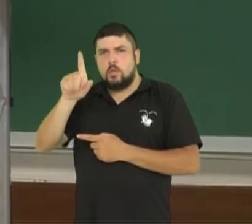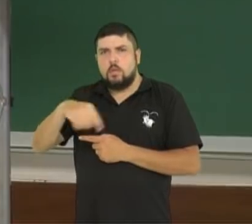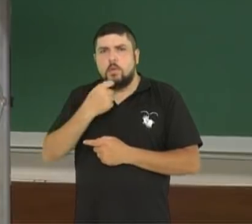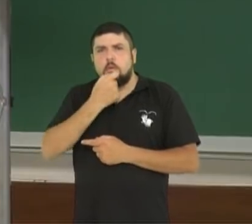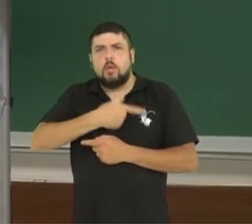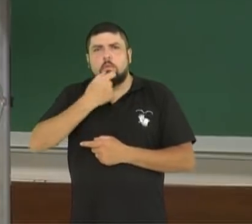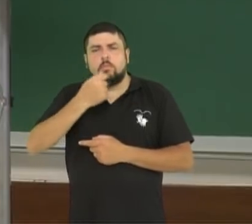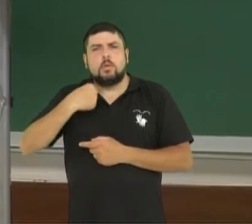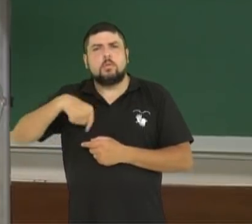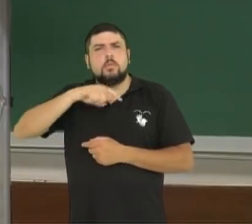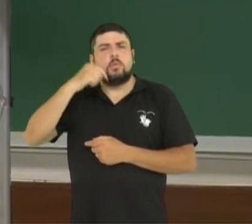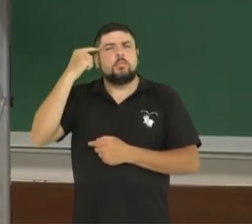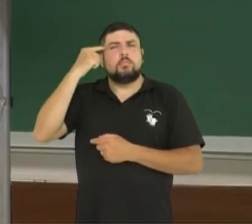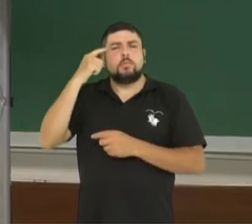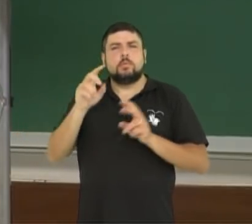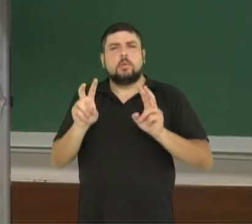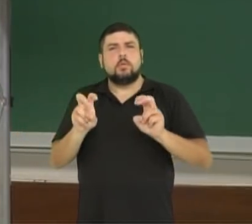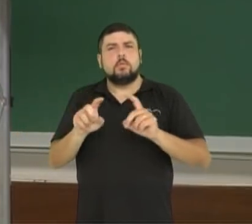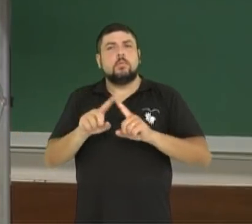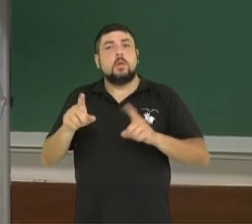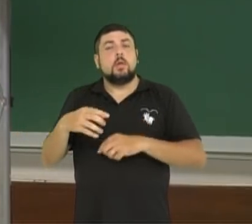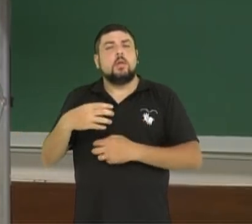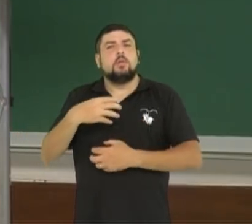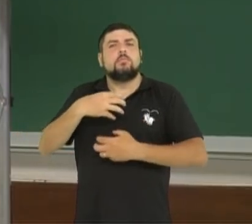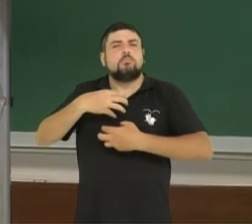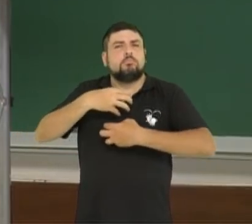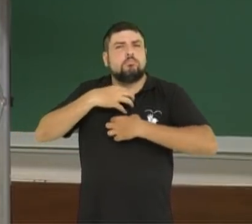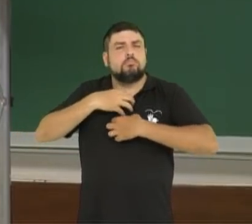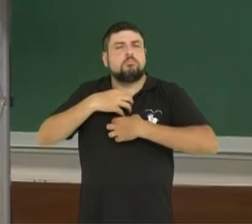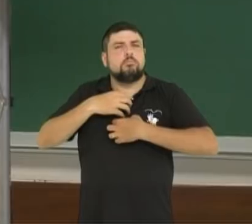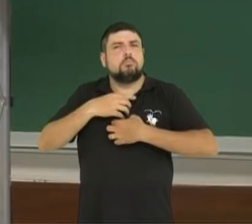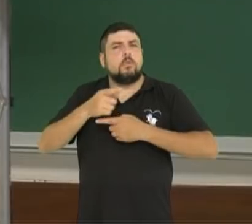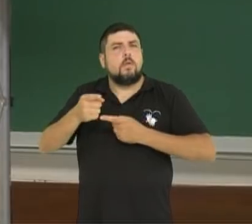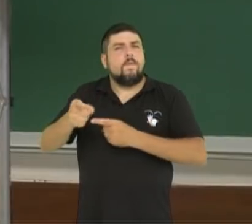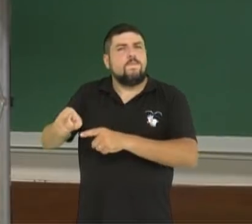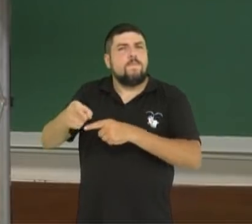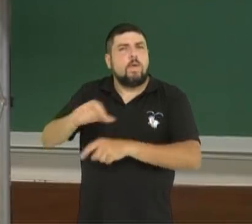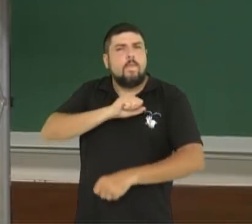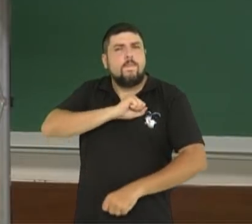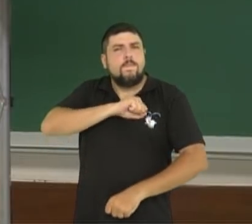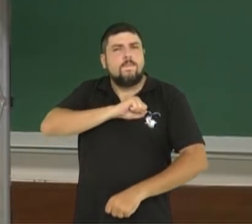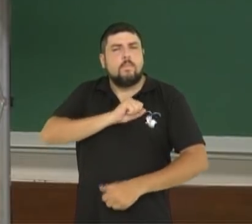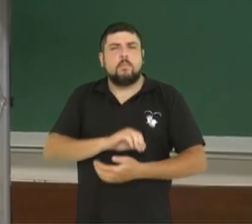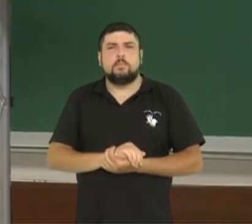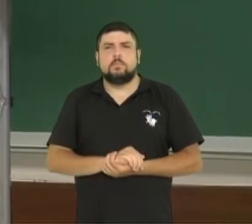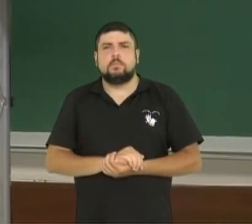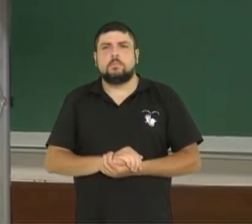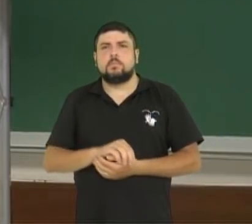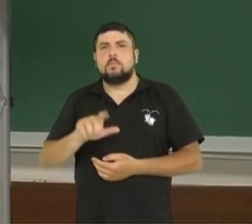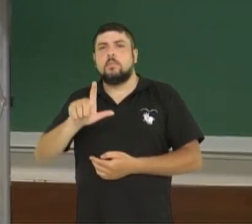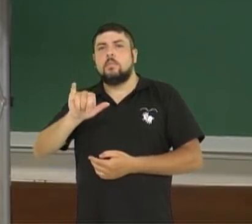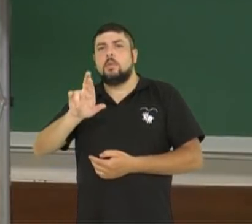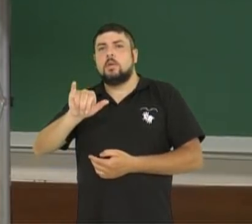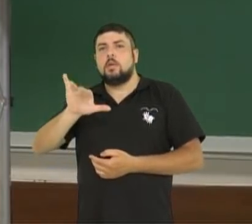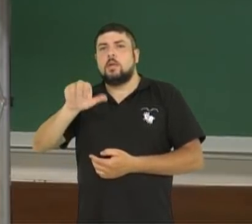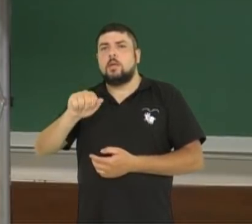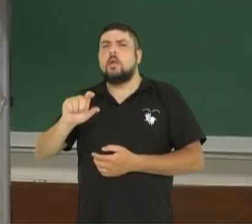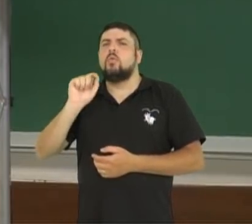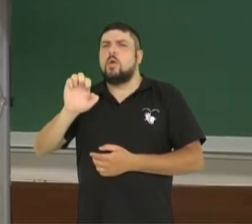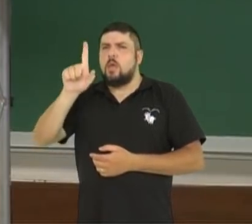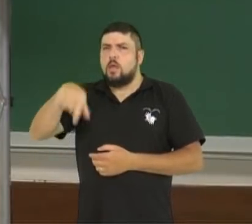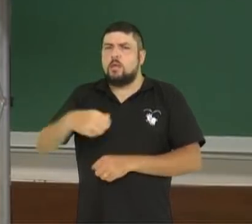determinado assunto, mas a partir de uma perspectiva de humor, né? A lírica, né? A lírica se refere a sentimentos,